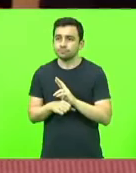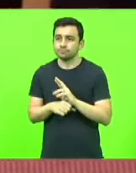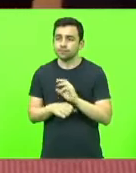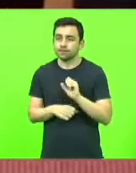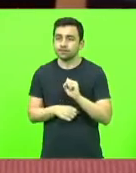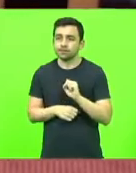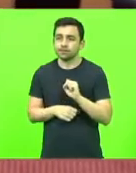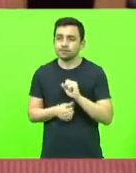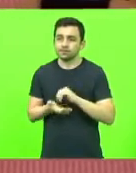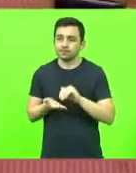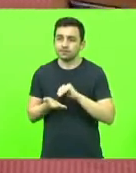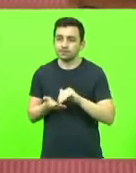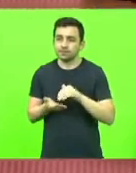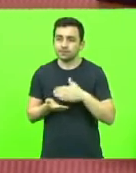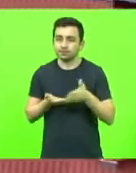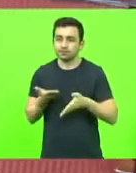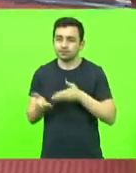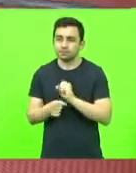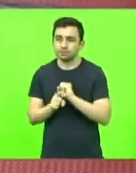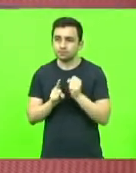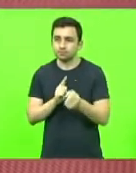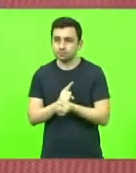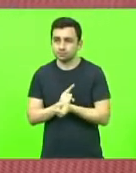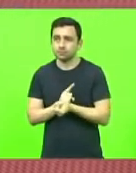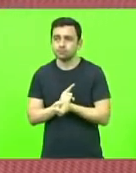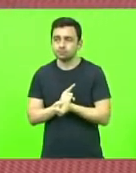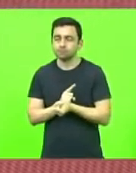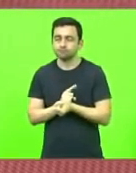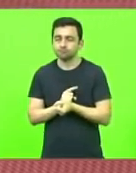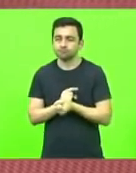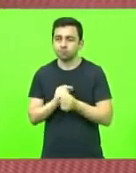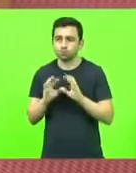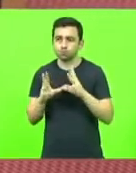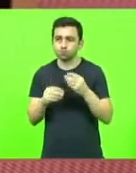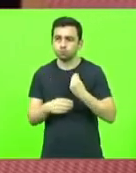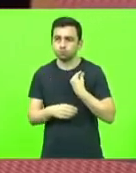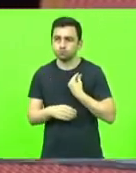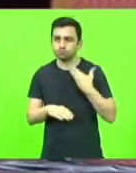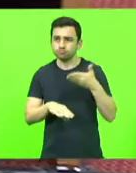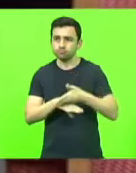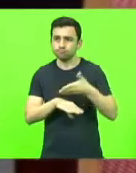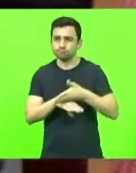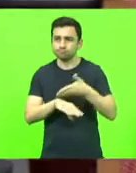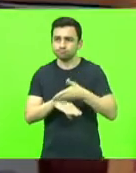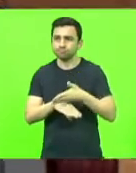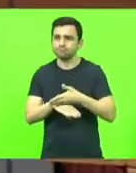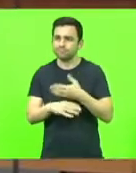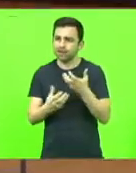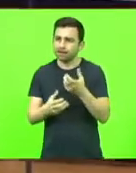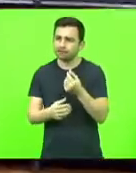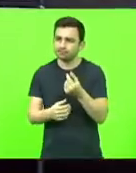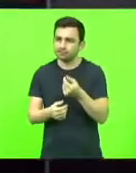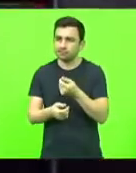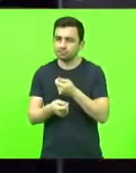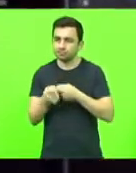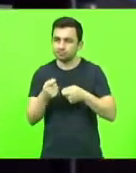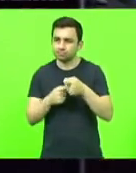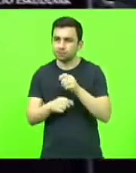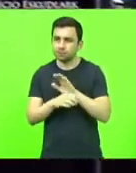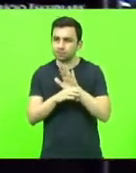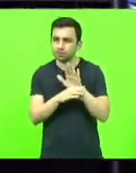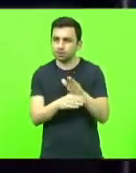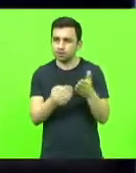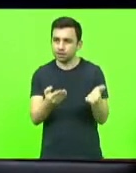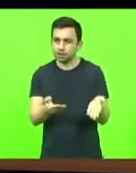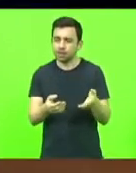de Assistência Social lá de Correia Pinto, a todos que se fazem presente, obrigado, buscando recursos, agregando valor para a cidade de